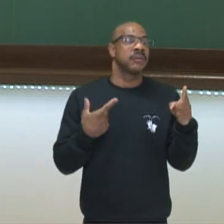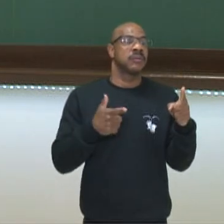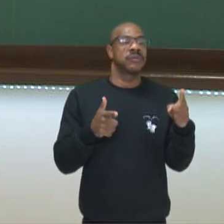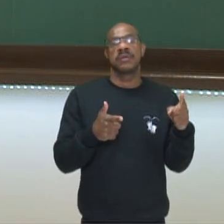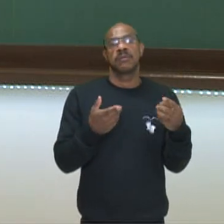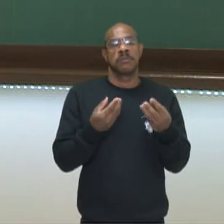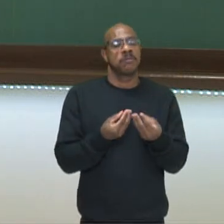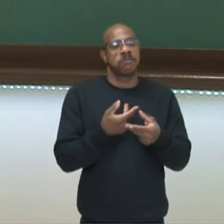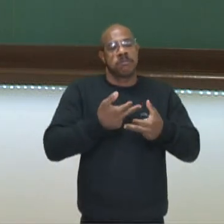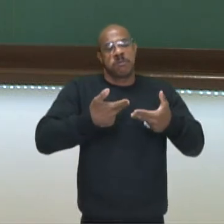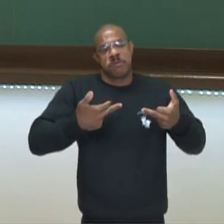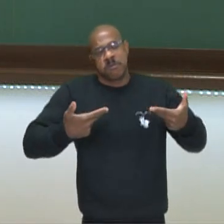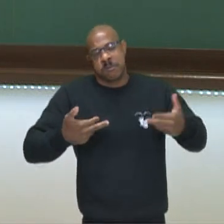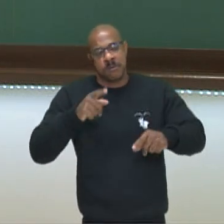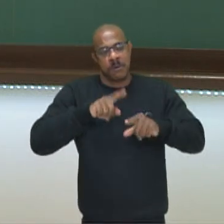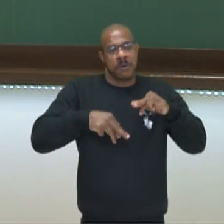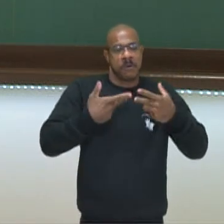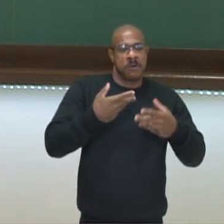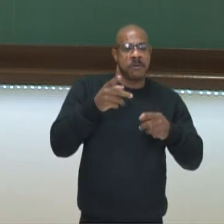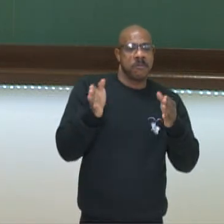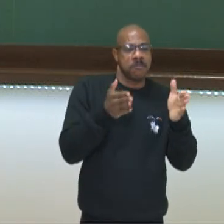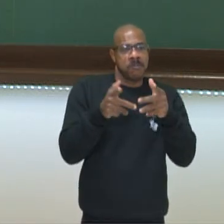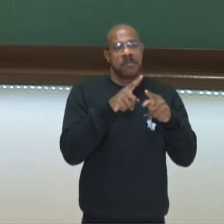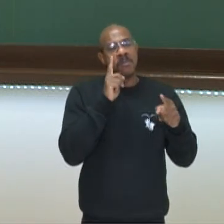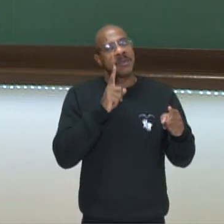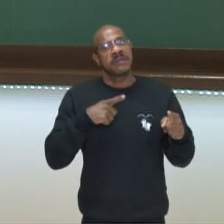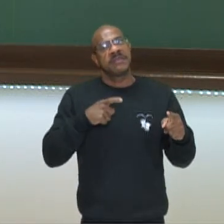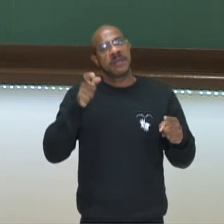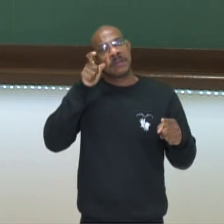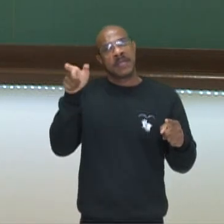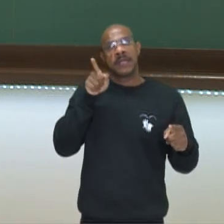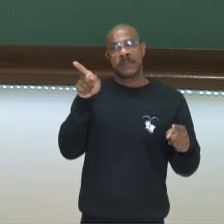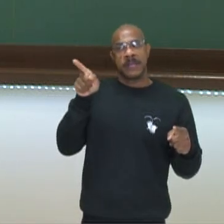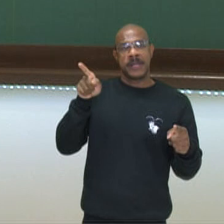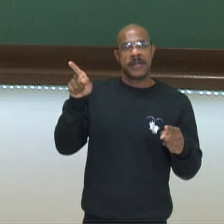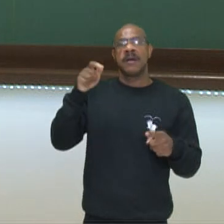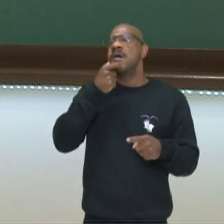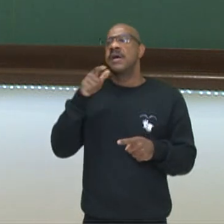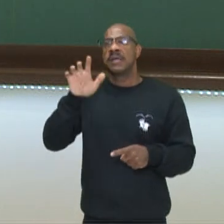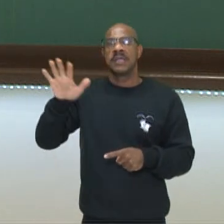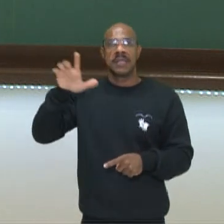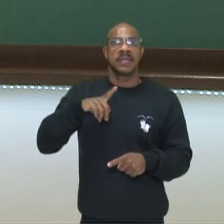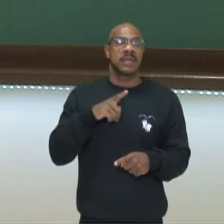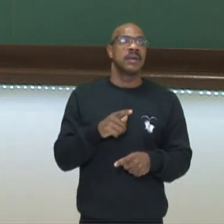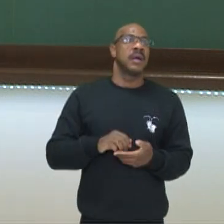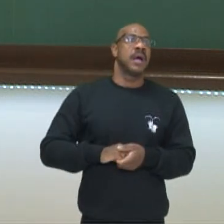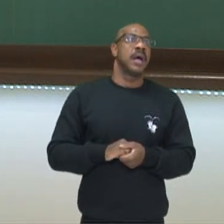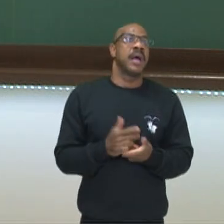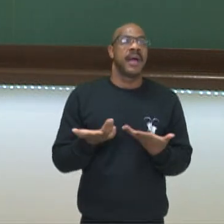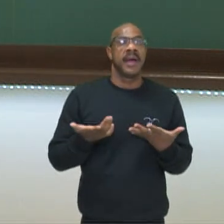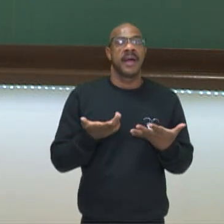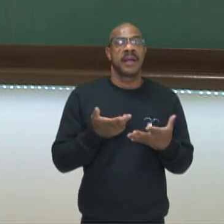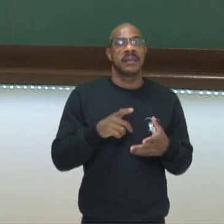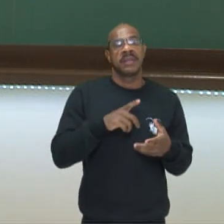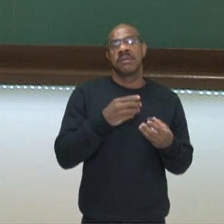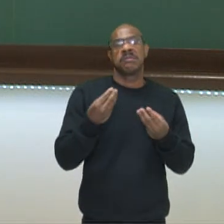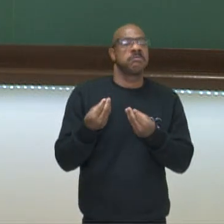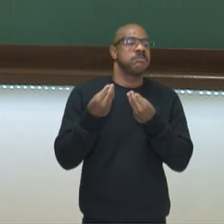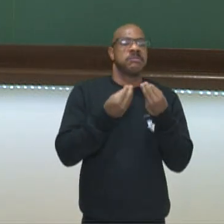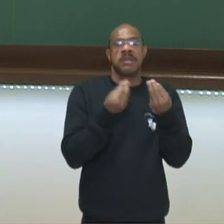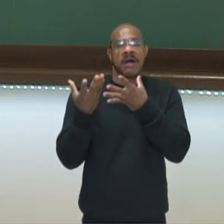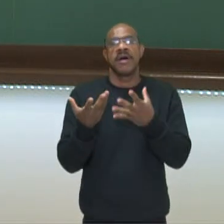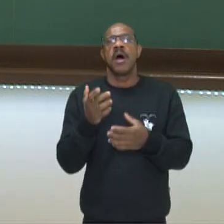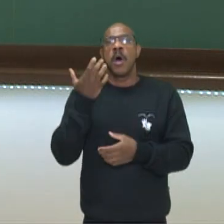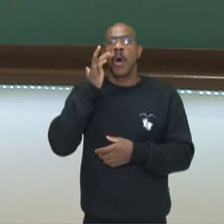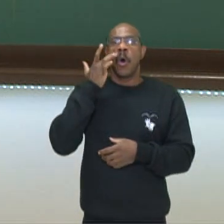de produto que fosse do interesse econômico inglês, os produtos tropicais, tampouco oferecia ouro e prata, né?